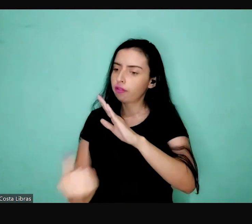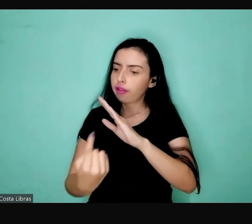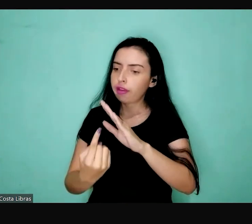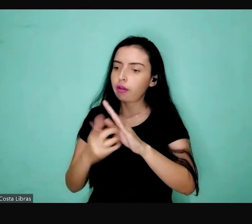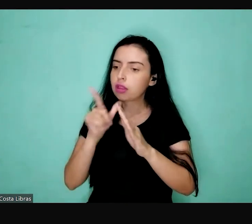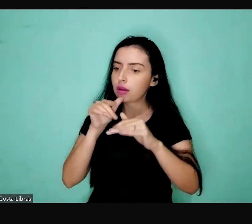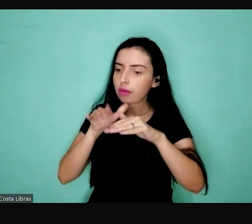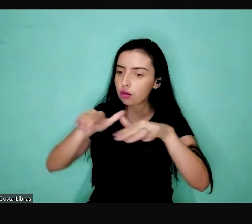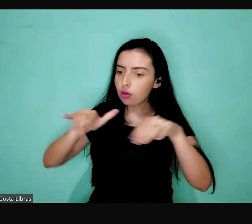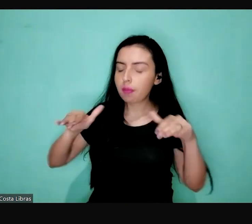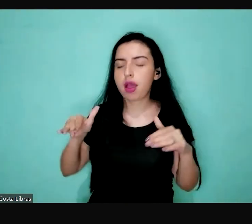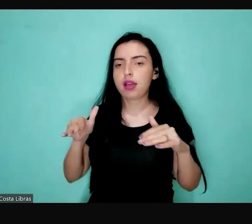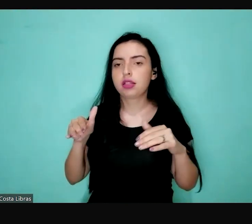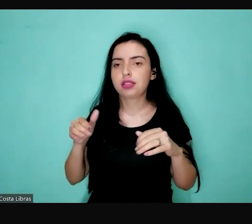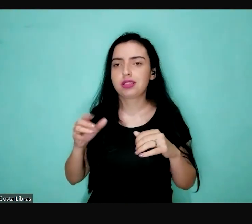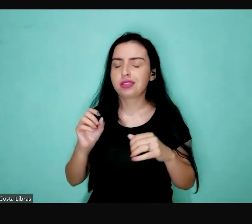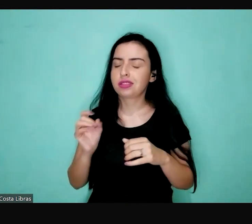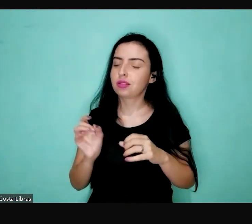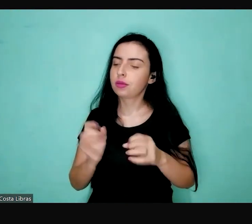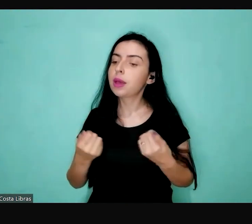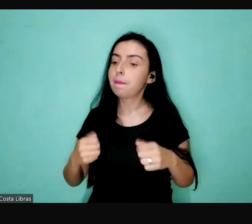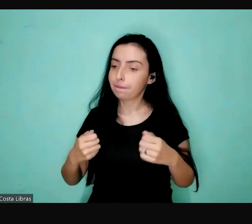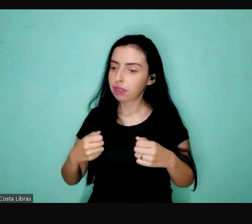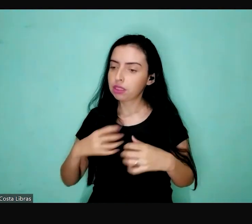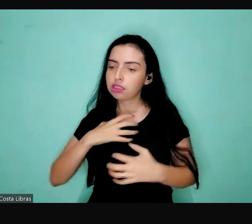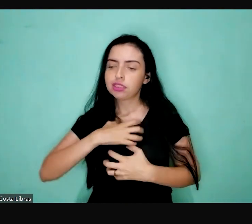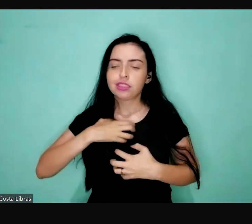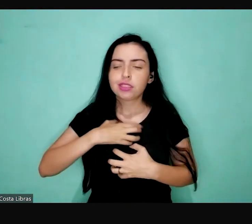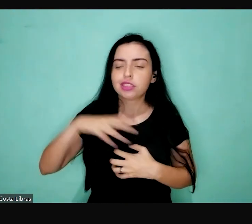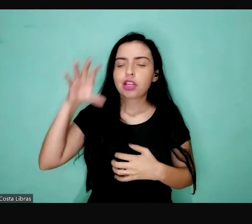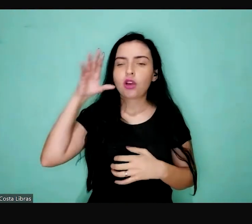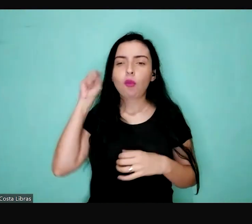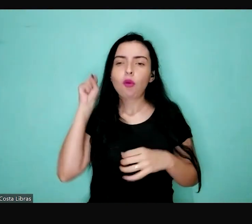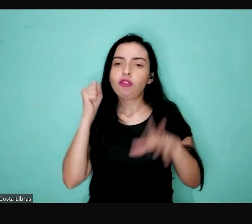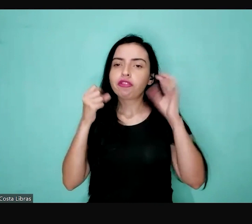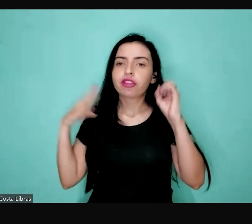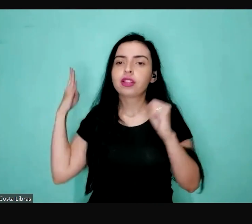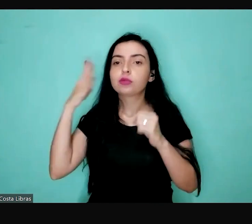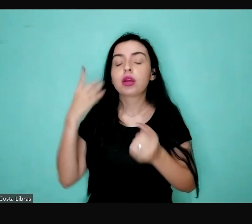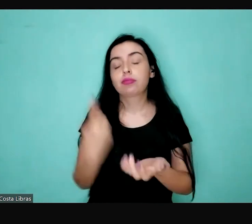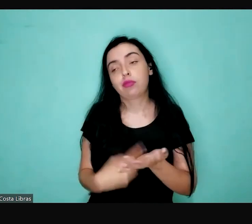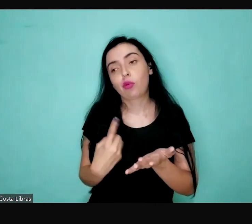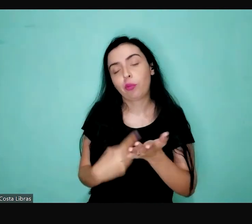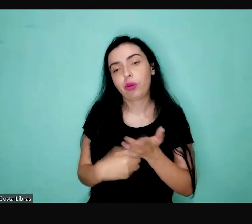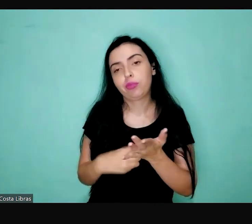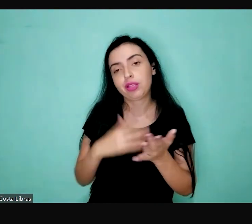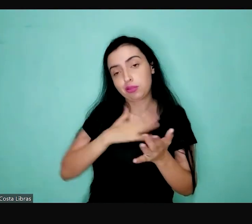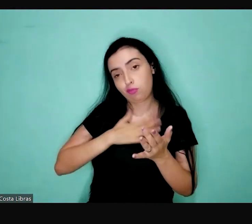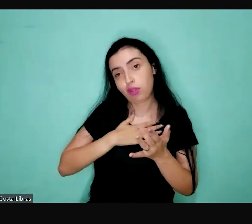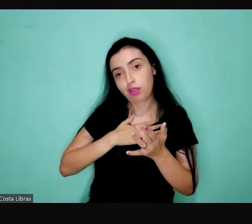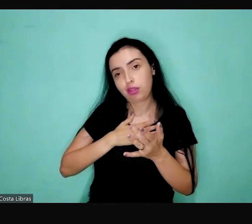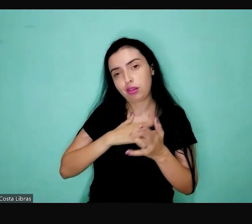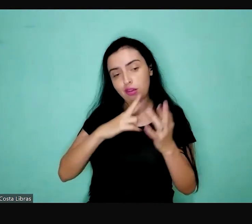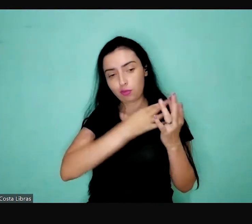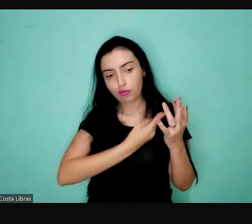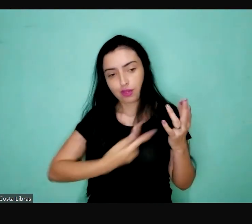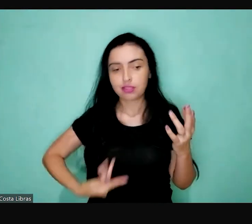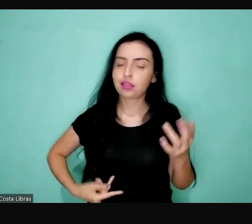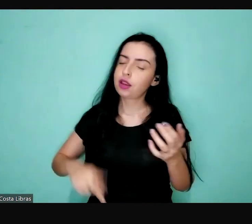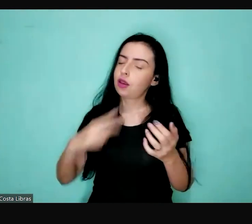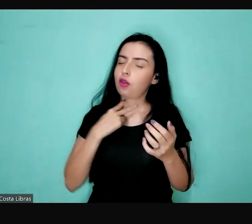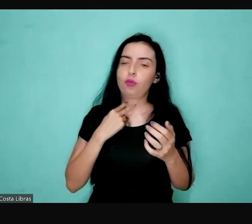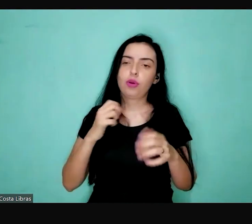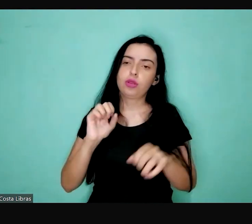Nós estamos aqui ansiosos por ouvi-lo. Eu, em razão de compromissos da presidência, não poderei estar aqui, mas